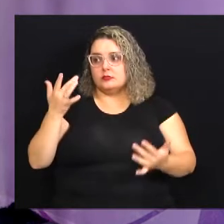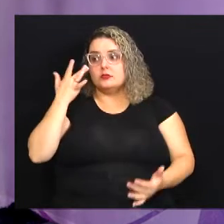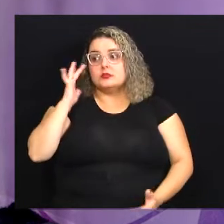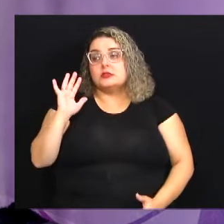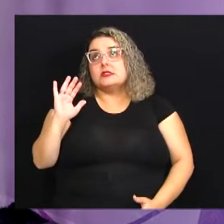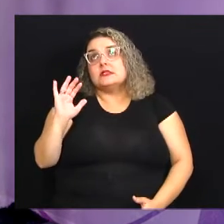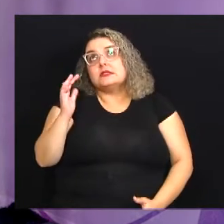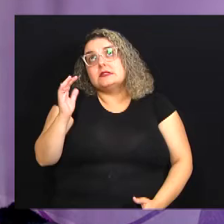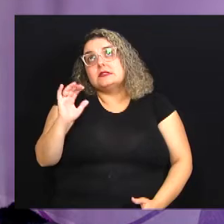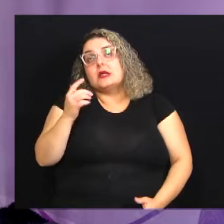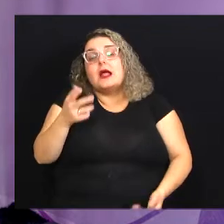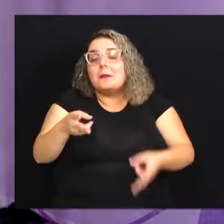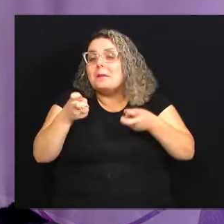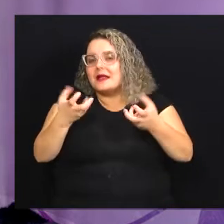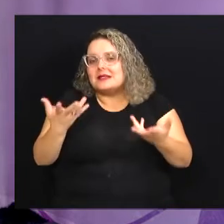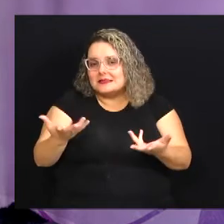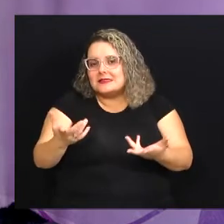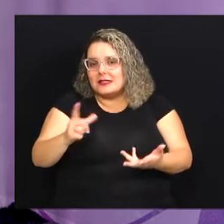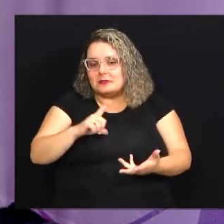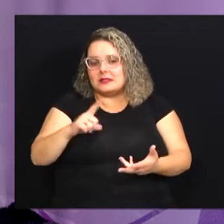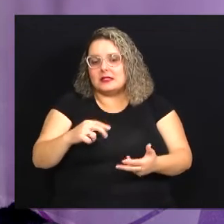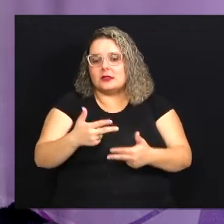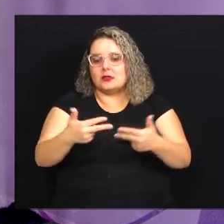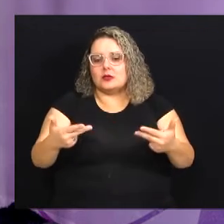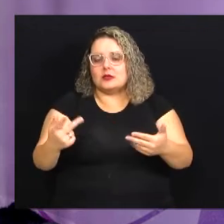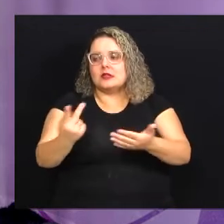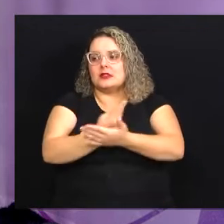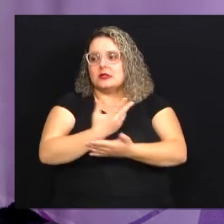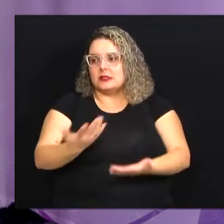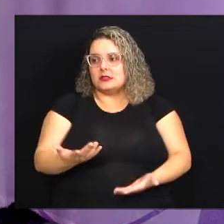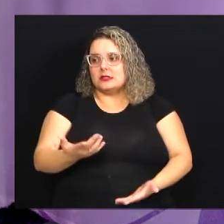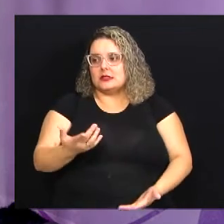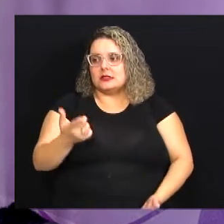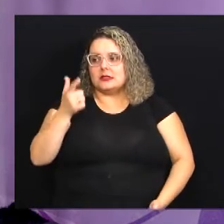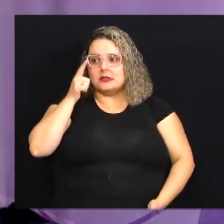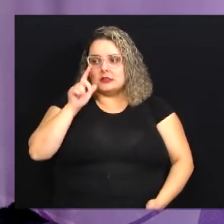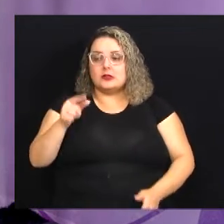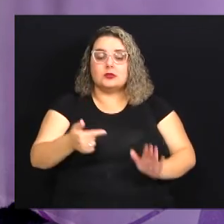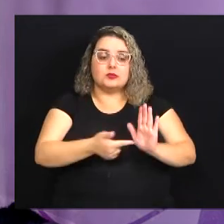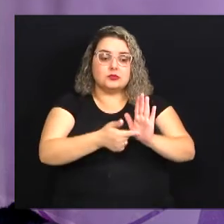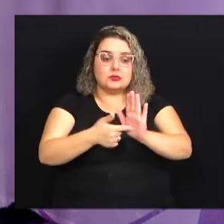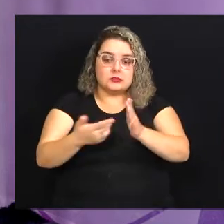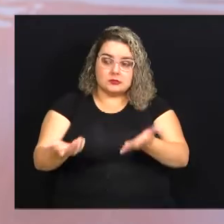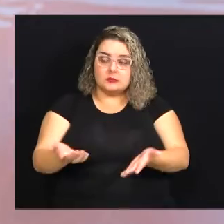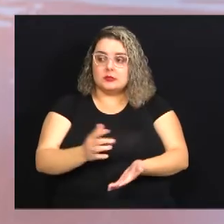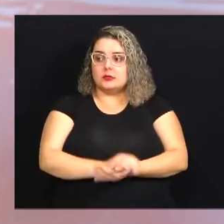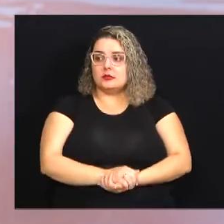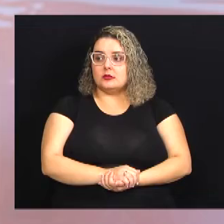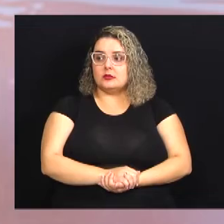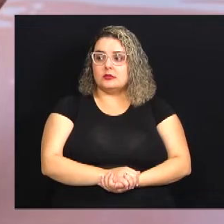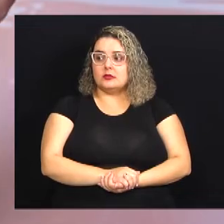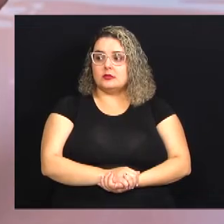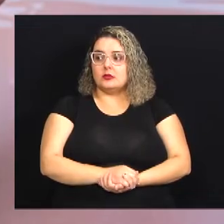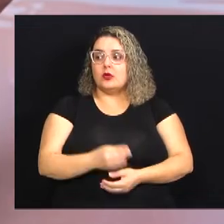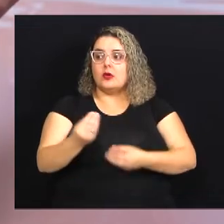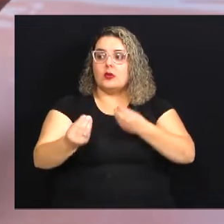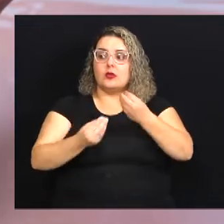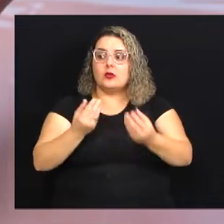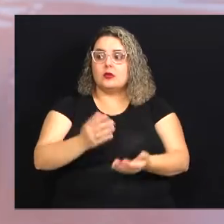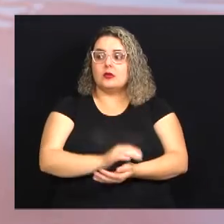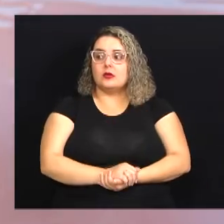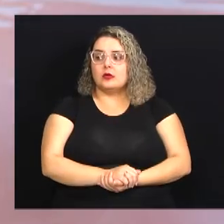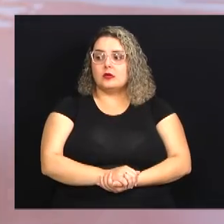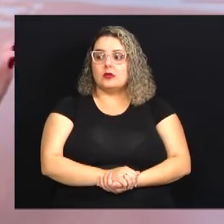consegue entender o que está acontecendo, mas ele percebe que tem algo de errado, apesar de não conseguir se manifestar, né? Como que é isso?